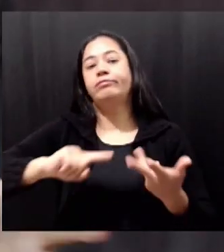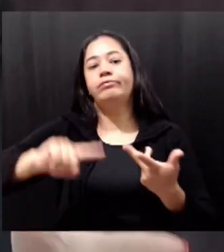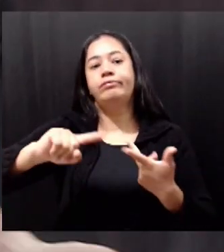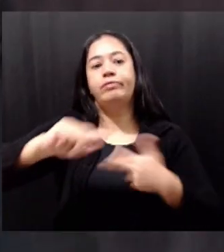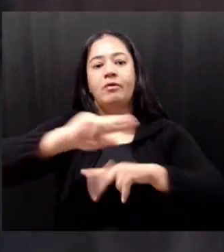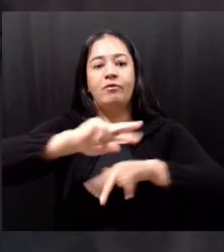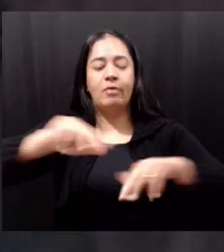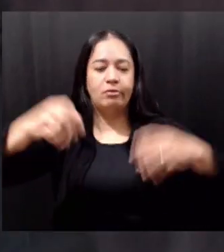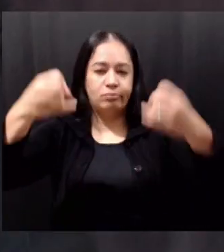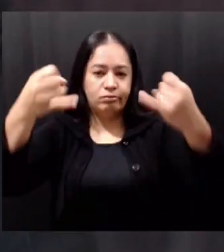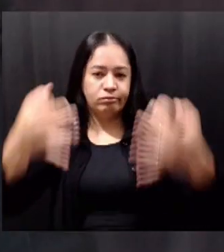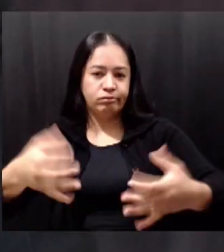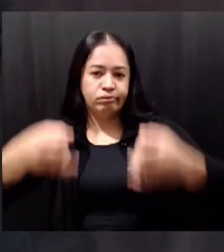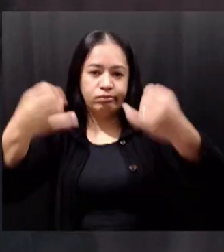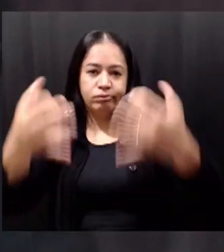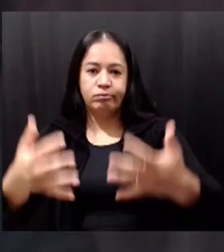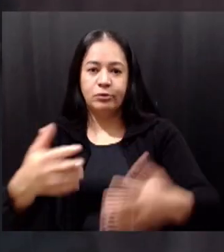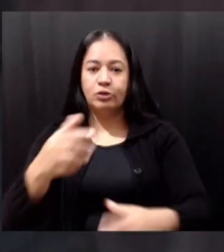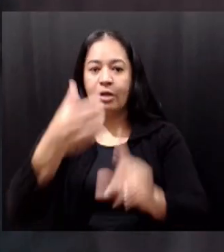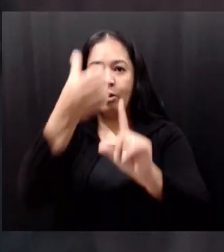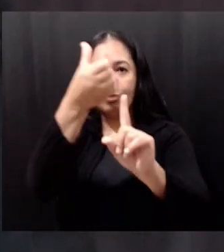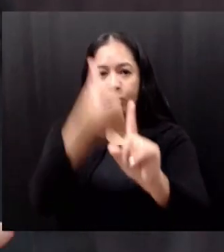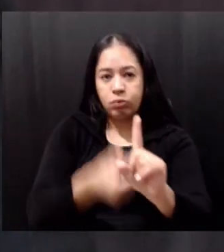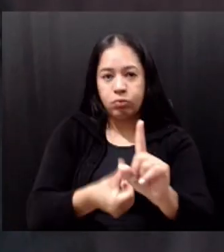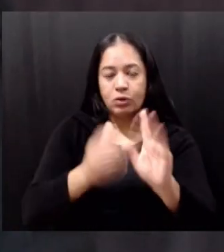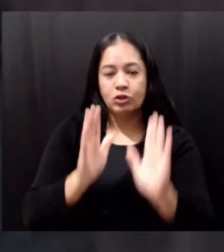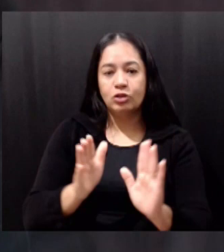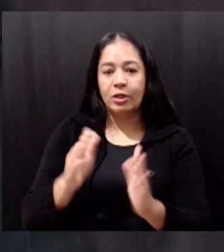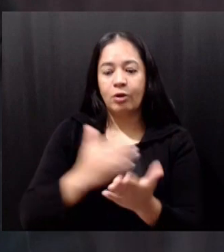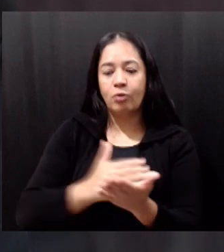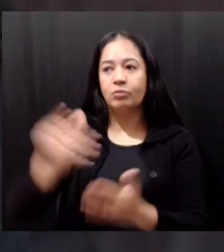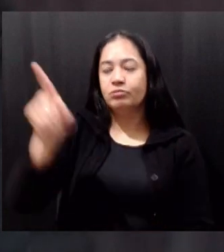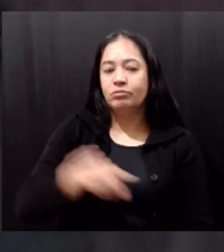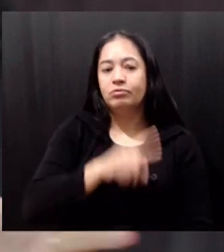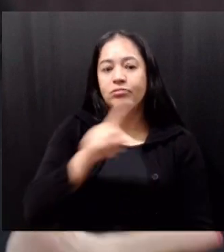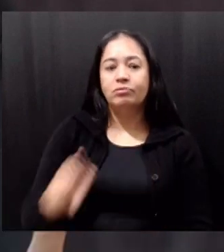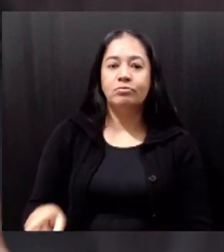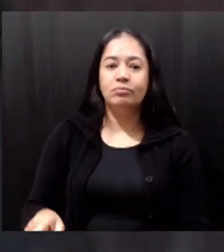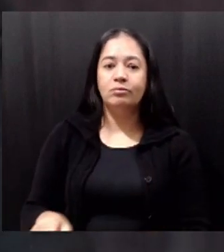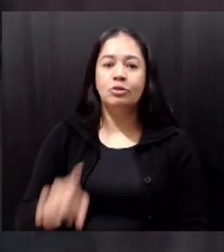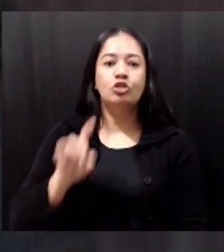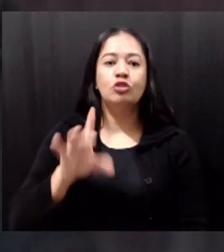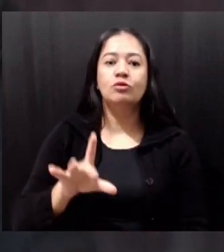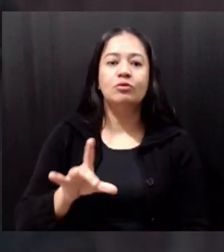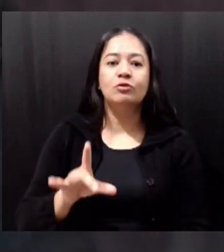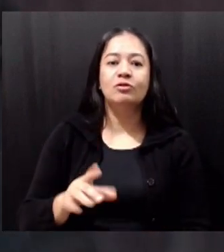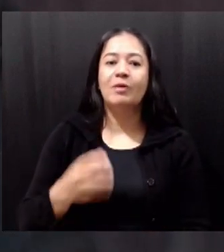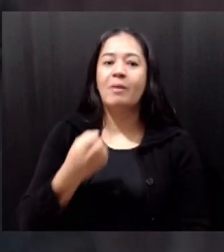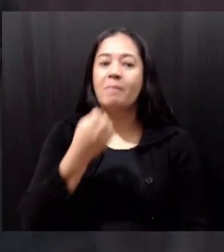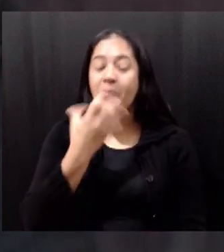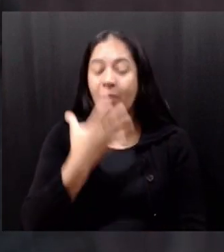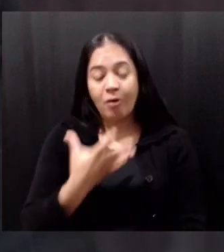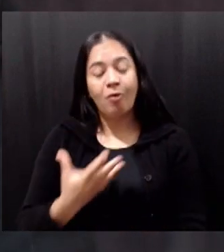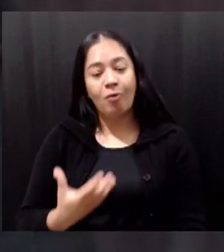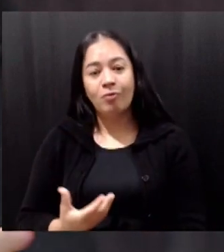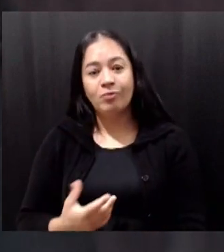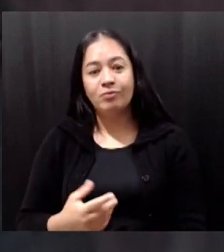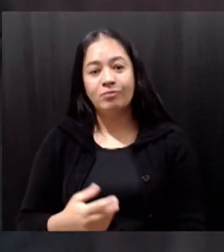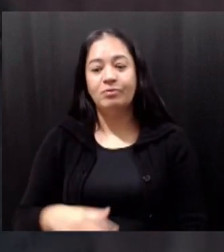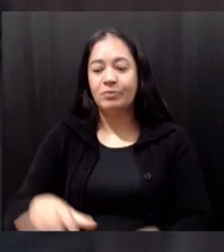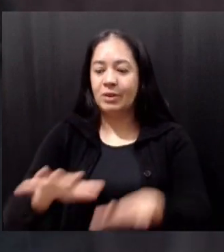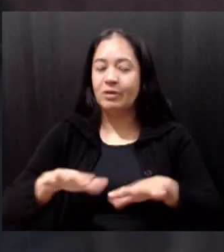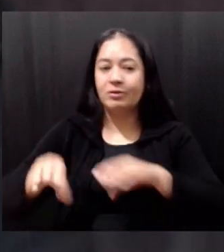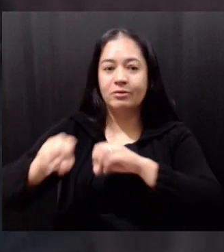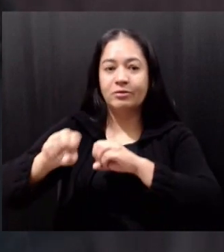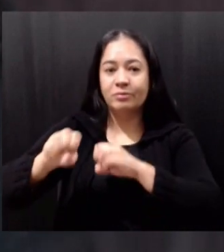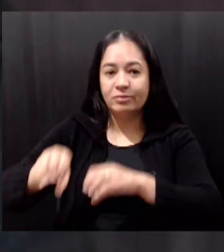um semestre todo da proibição, que a proibição só trouxe benefícios para a educação. Do ponto